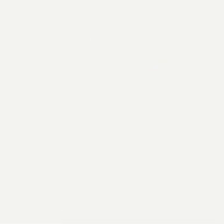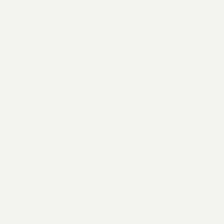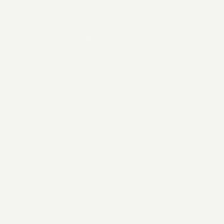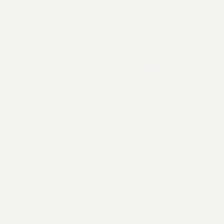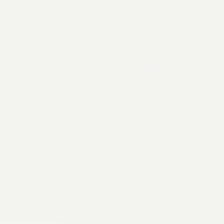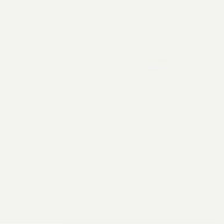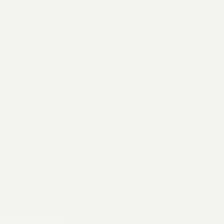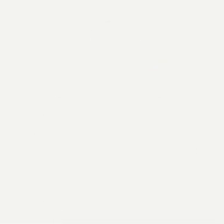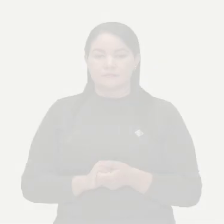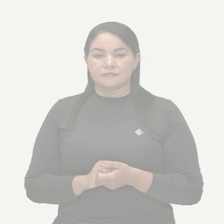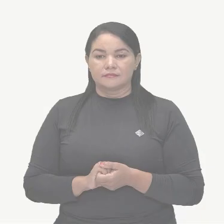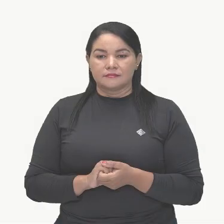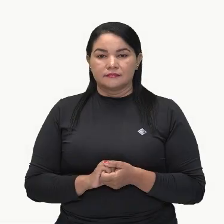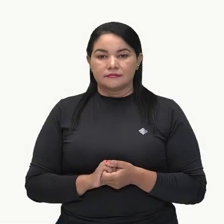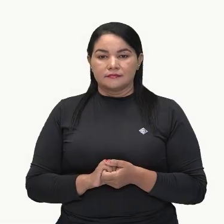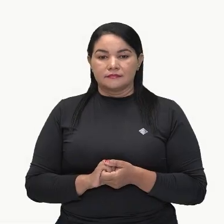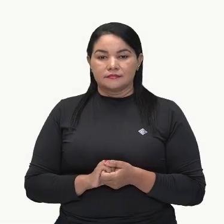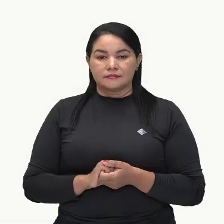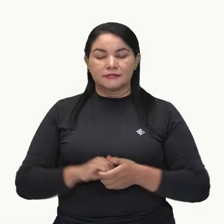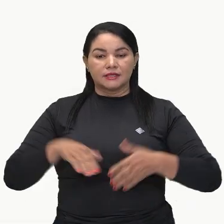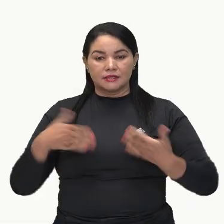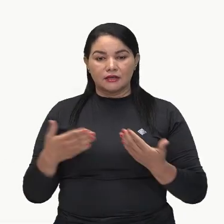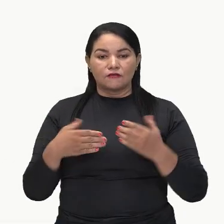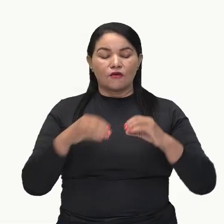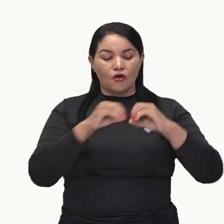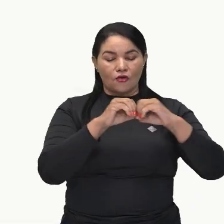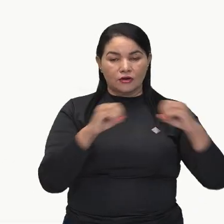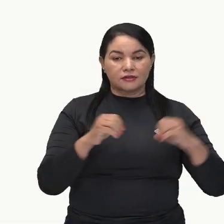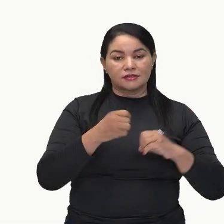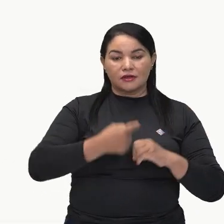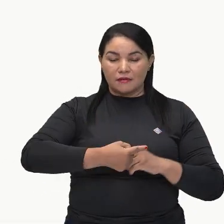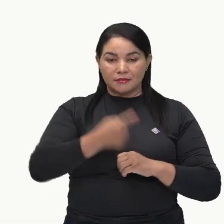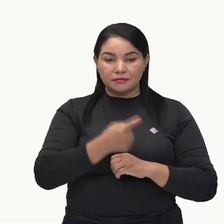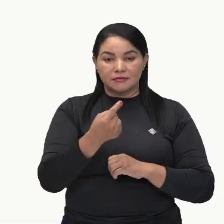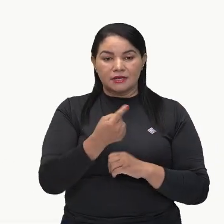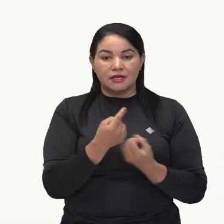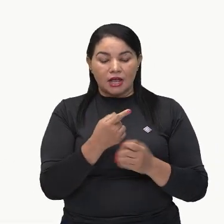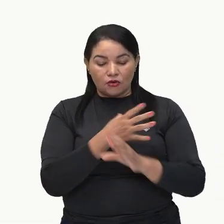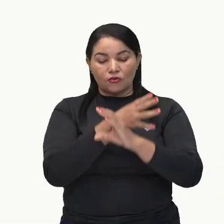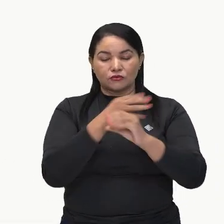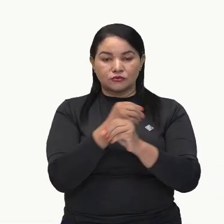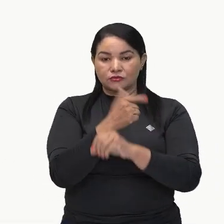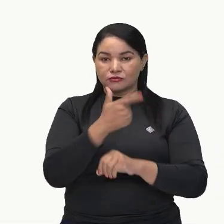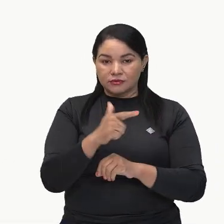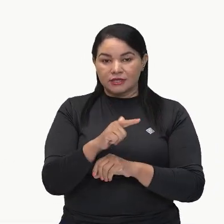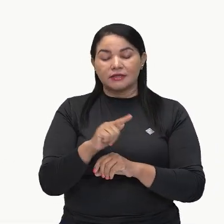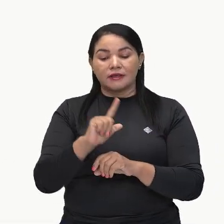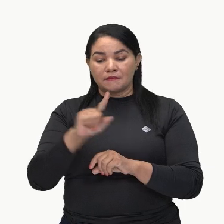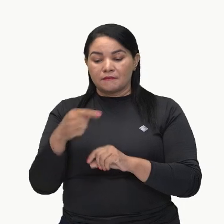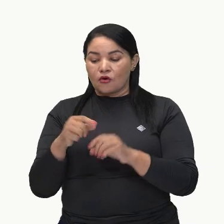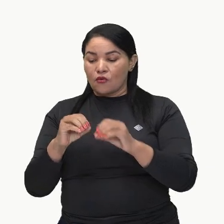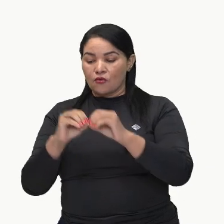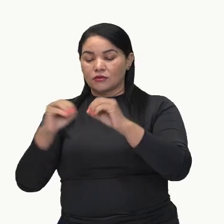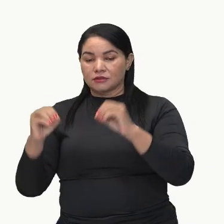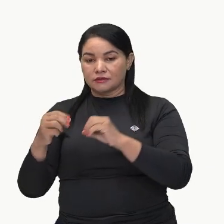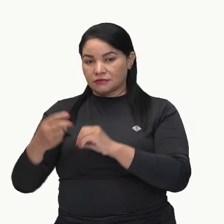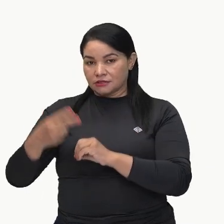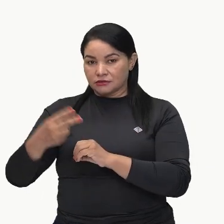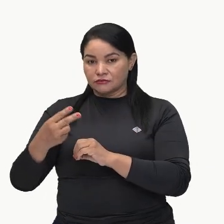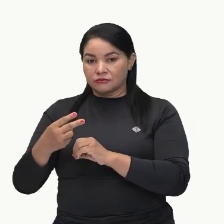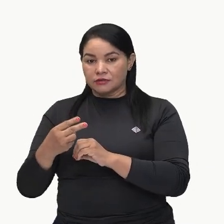né, uma primeira oração que não tem conjunção, e daí a segunda oração vai ter conjunção, né?